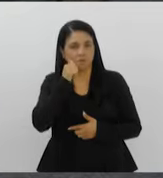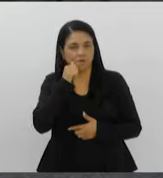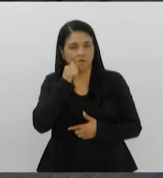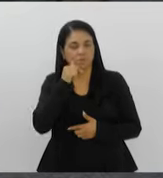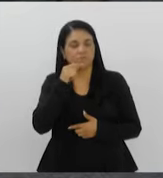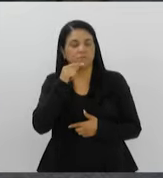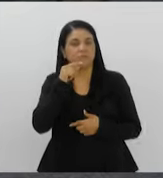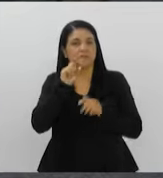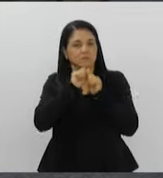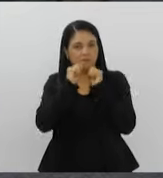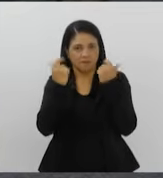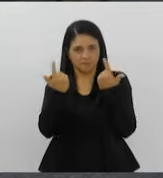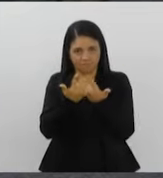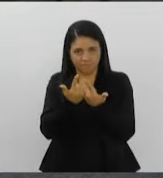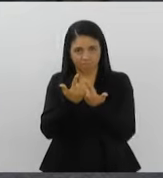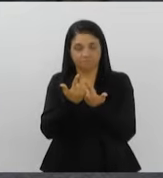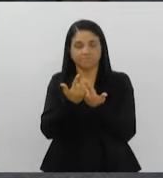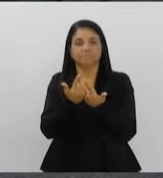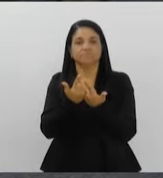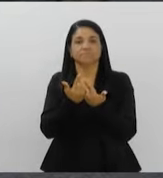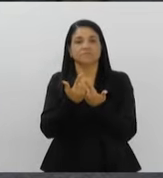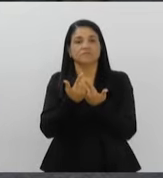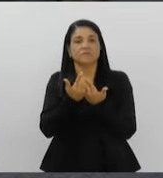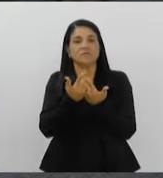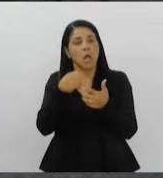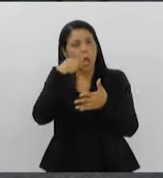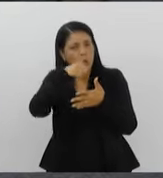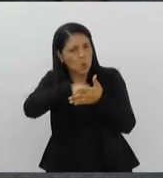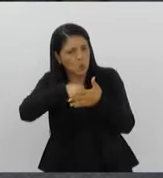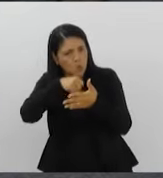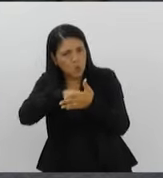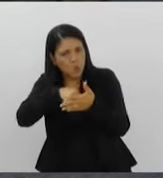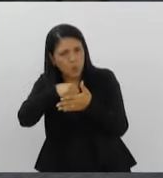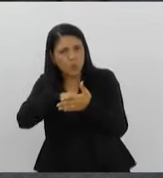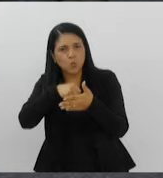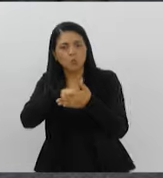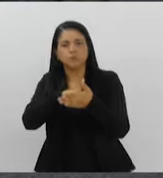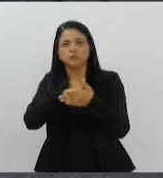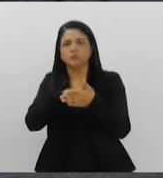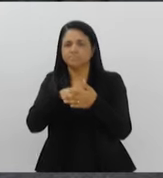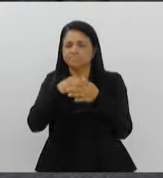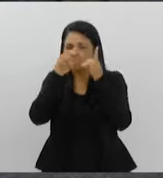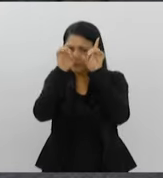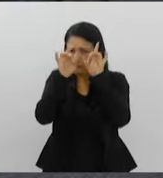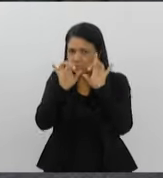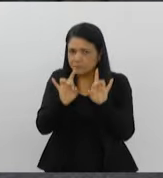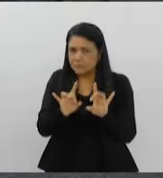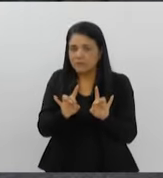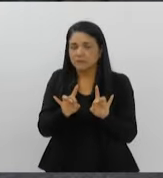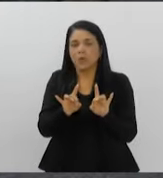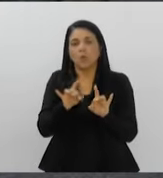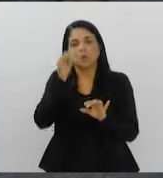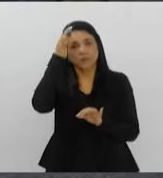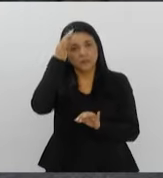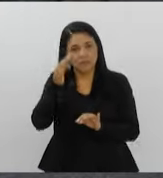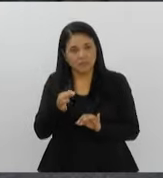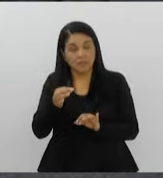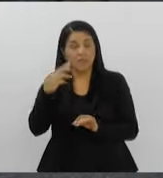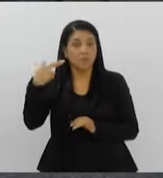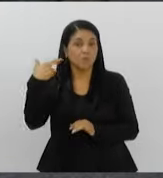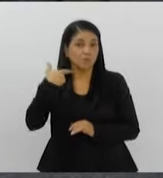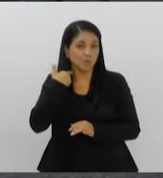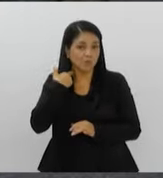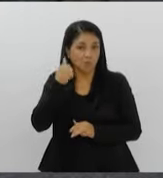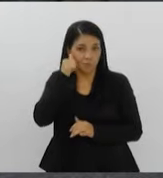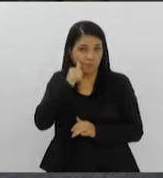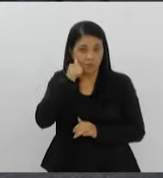da Assembleia Legislativa, dizer que essa luta é uma luta muito grande, em especial entendendo que a Procuradoria da Mulher